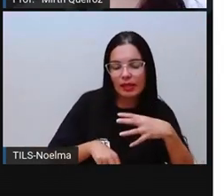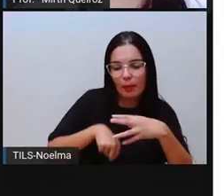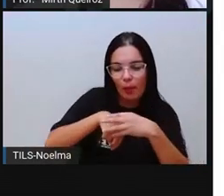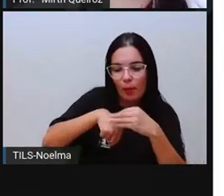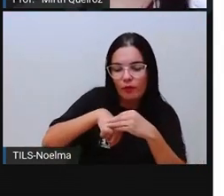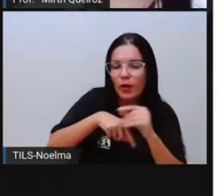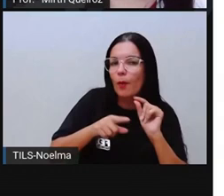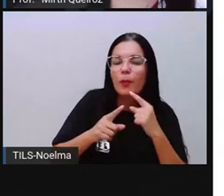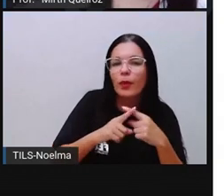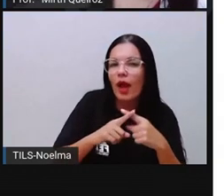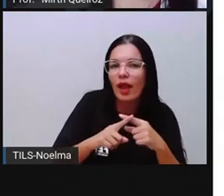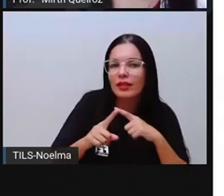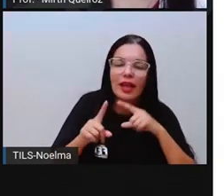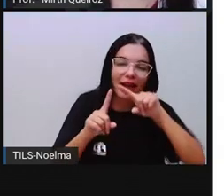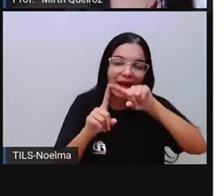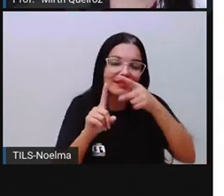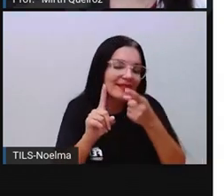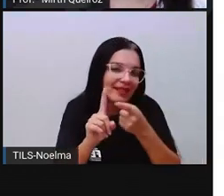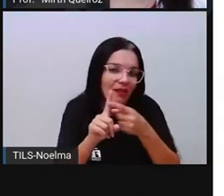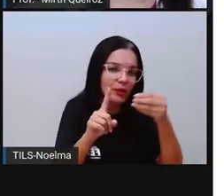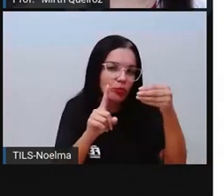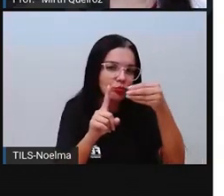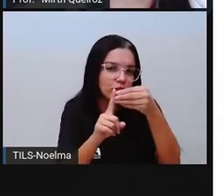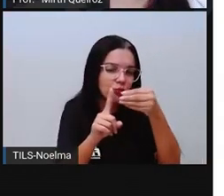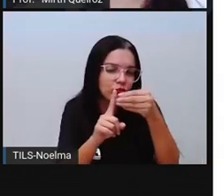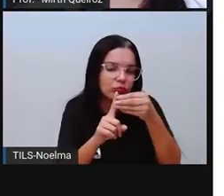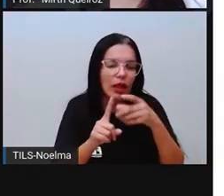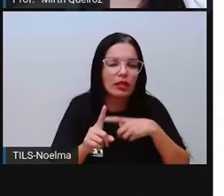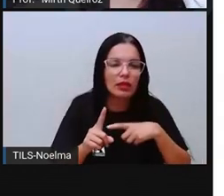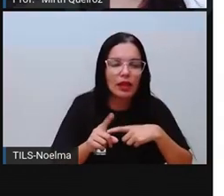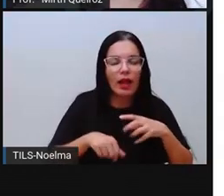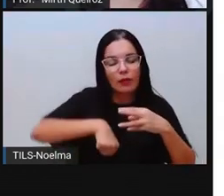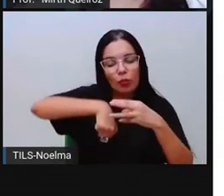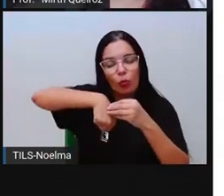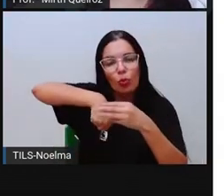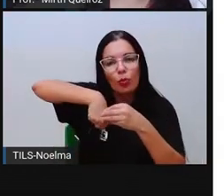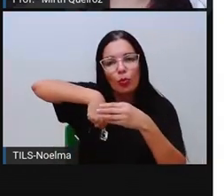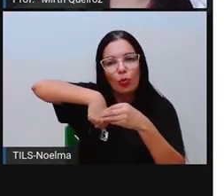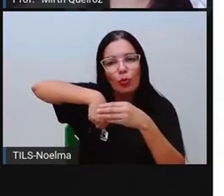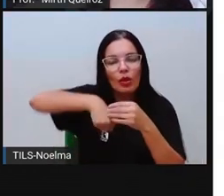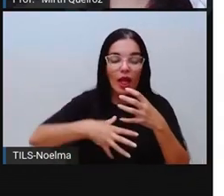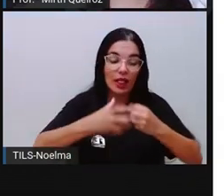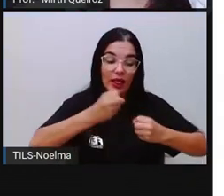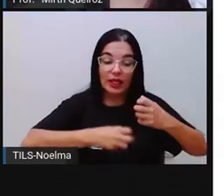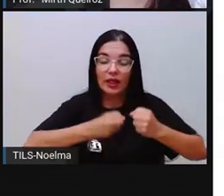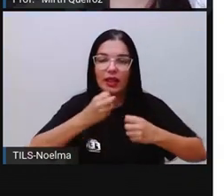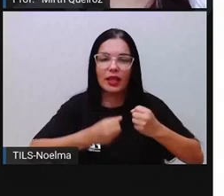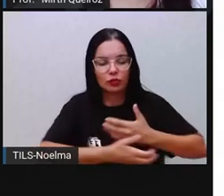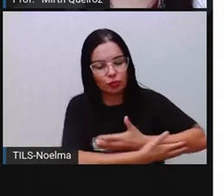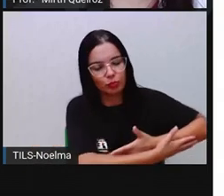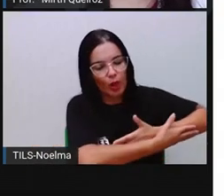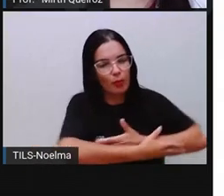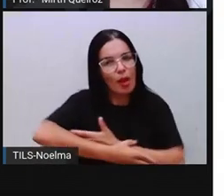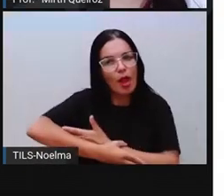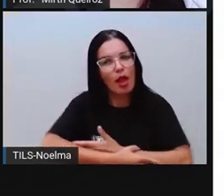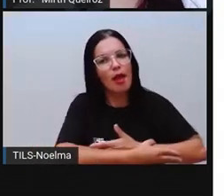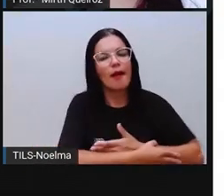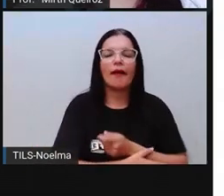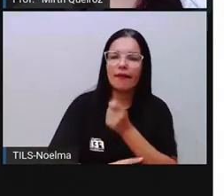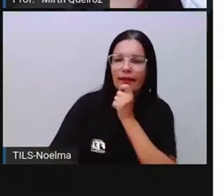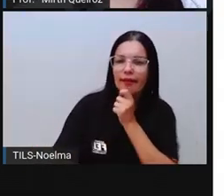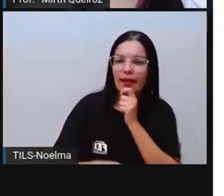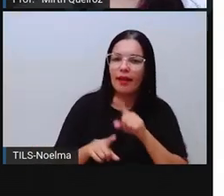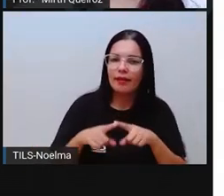São animais que amamentam, né? Durante aí, quando ele é ainda pequenininho, né?